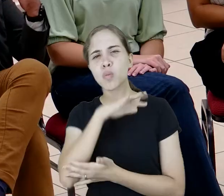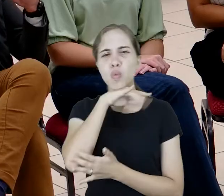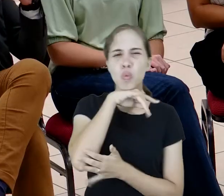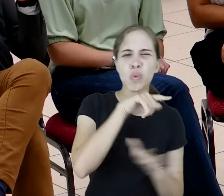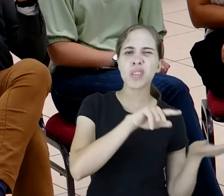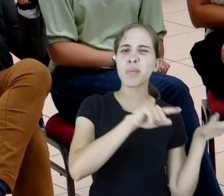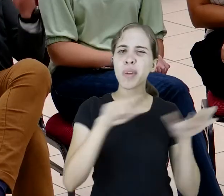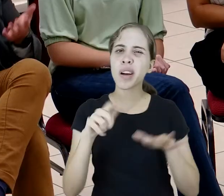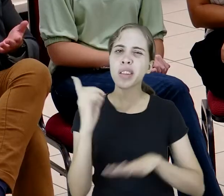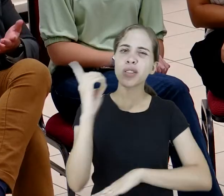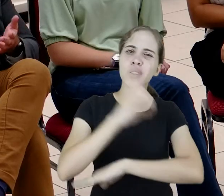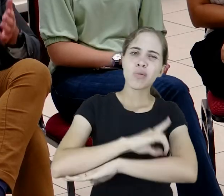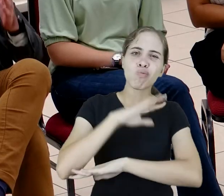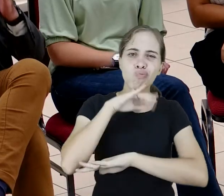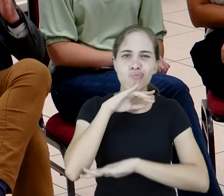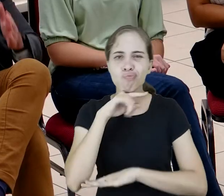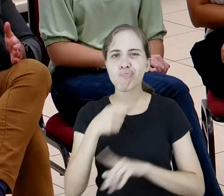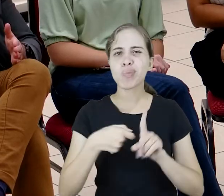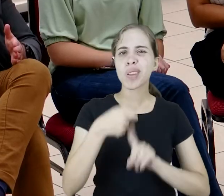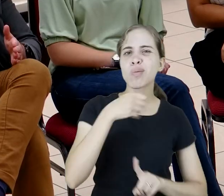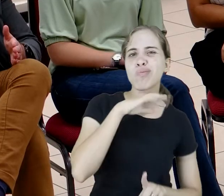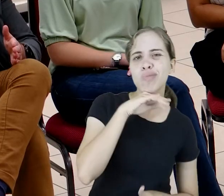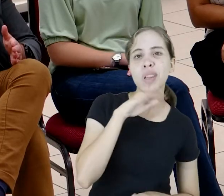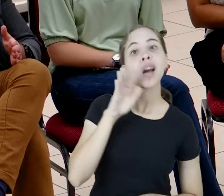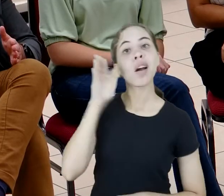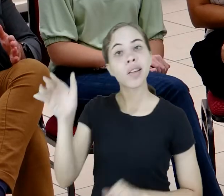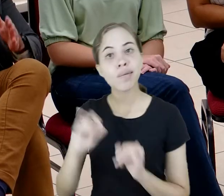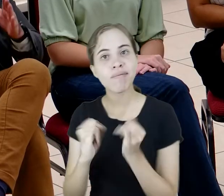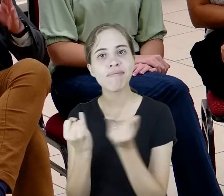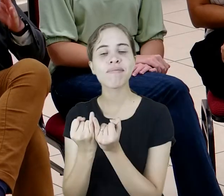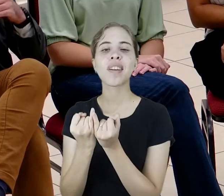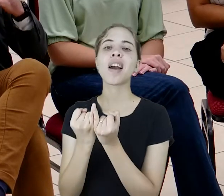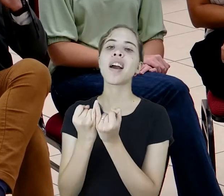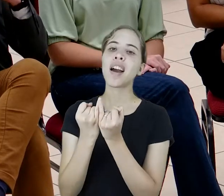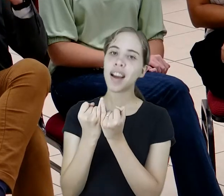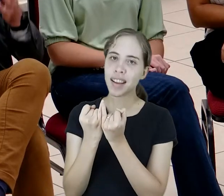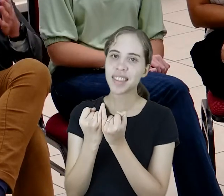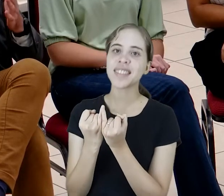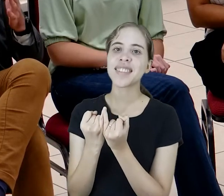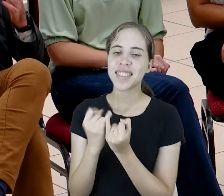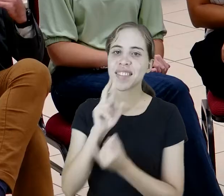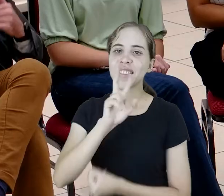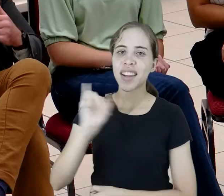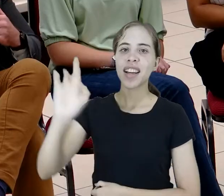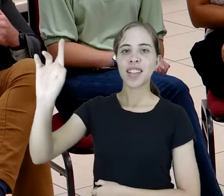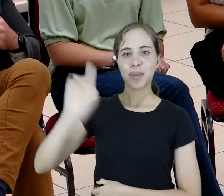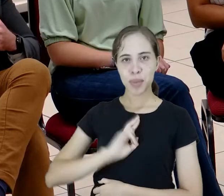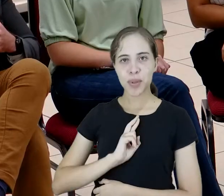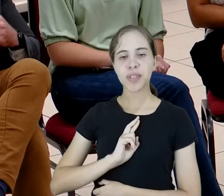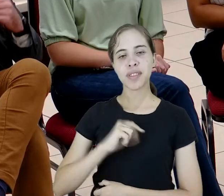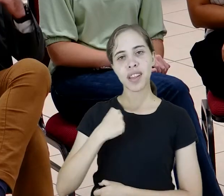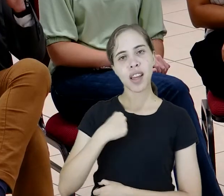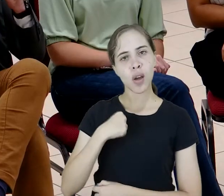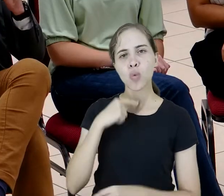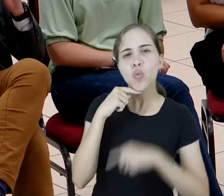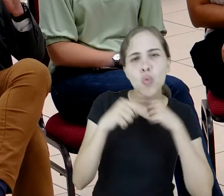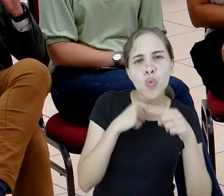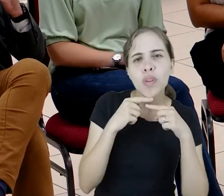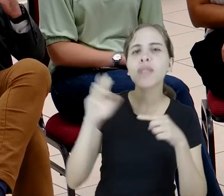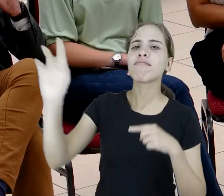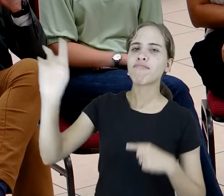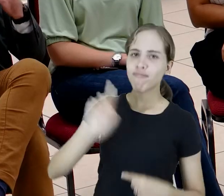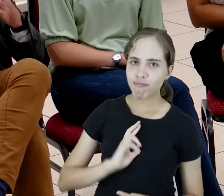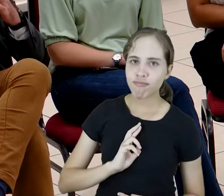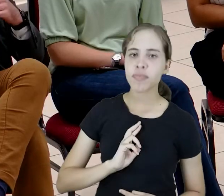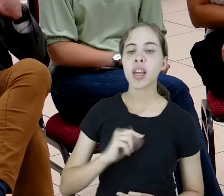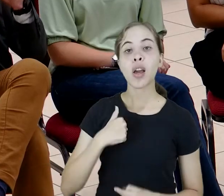ruim, um mês ruim, se eu for para o instituto, eu vou ter alguma resposta para alguma dúvida que eu tenho, eu vou poder